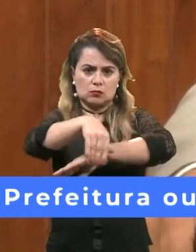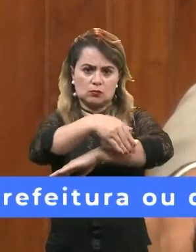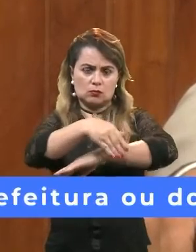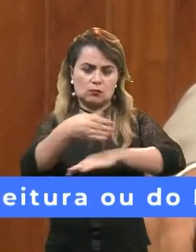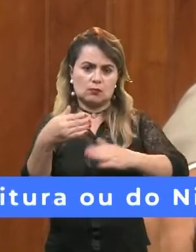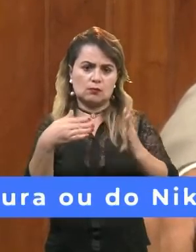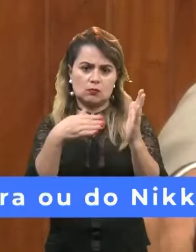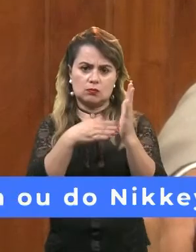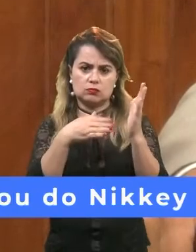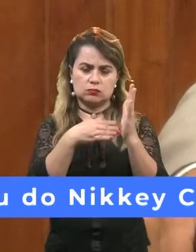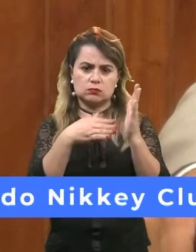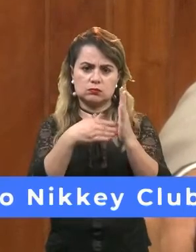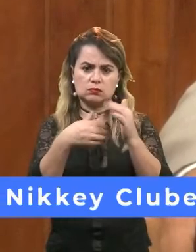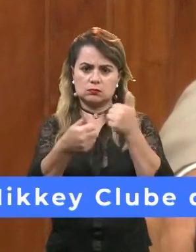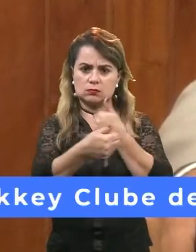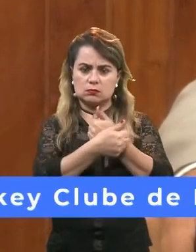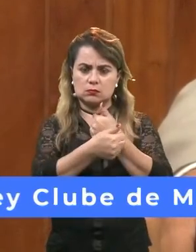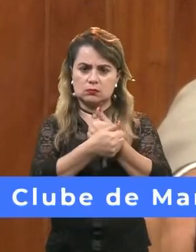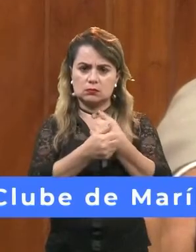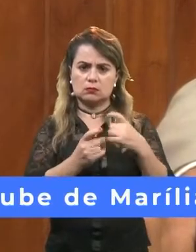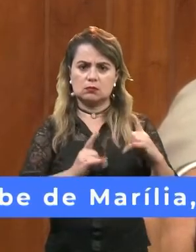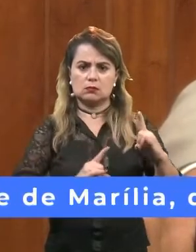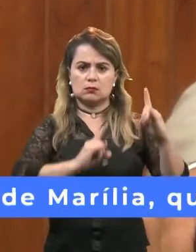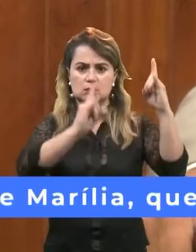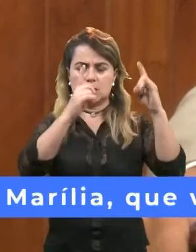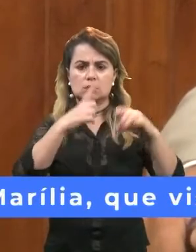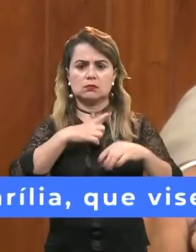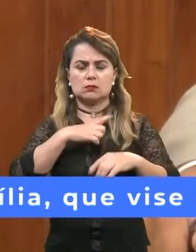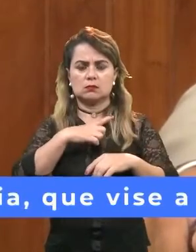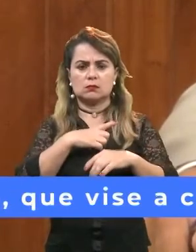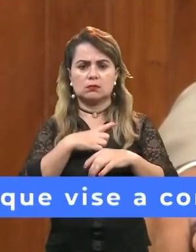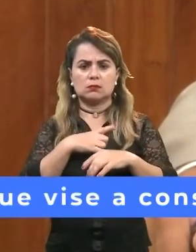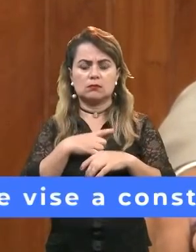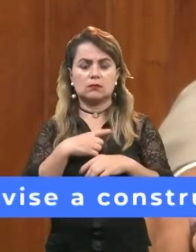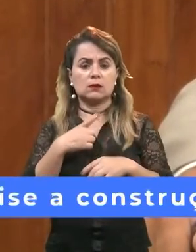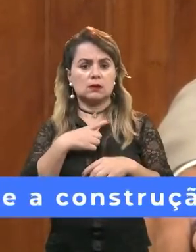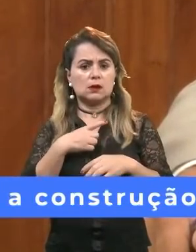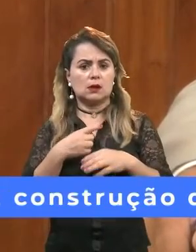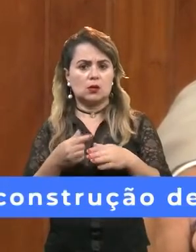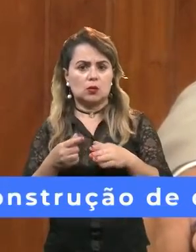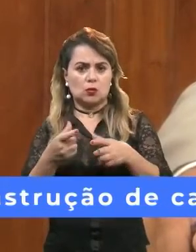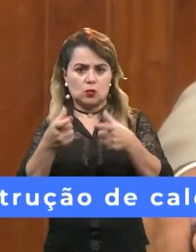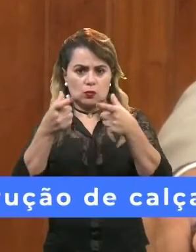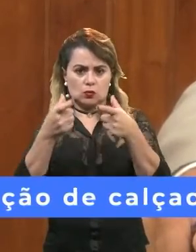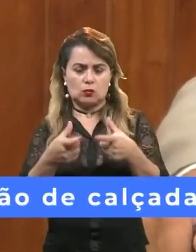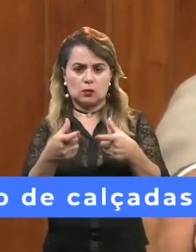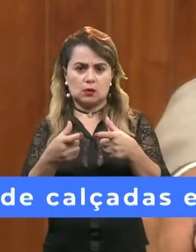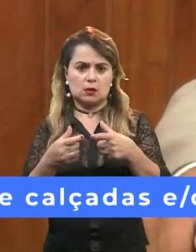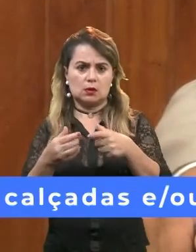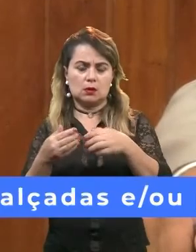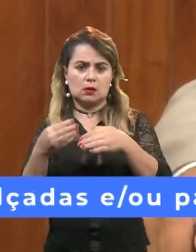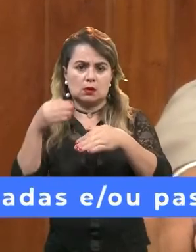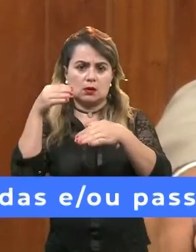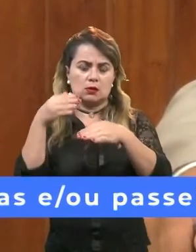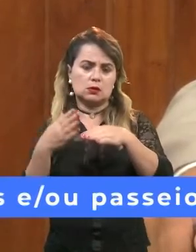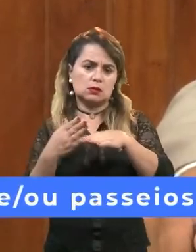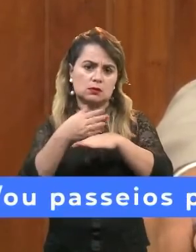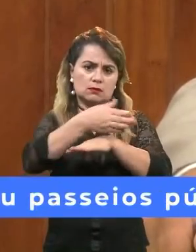Figueirinha hoje, até hoje só tem aquela entrada e saída que é da Alcibiades Espadoto. Existem lá